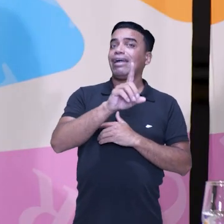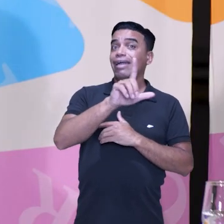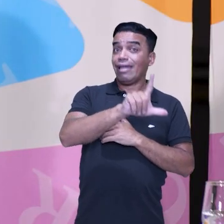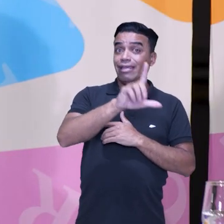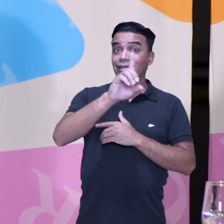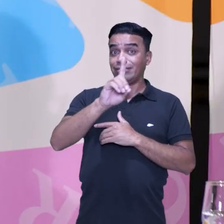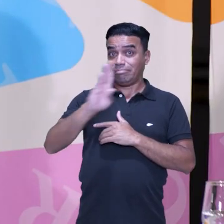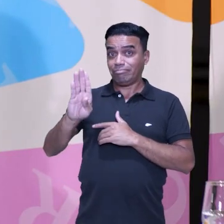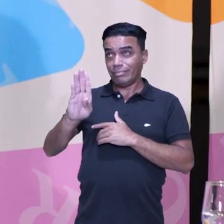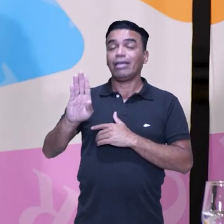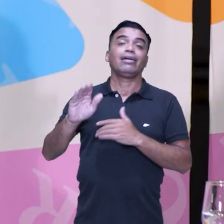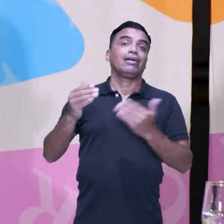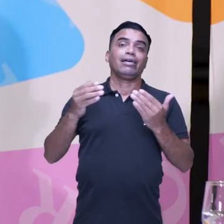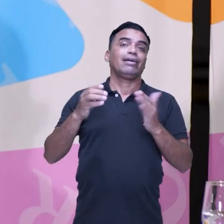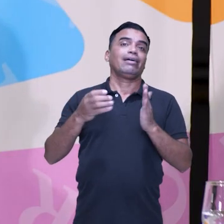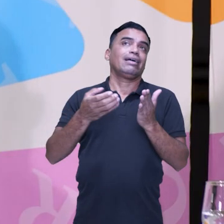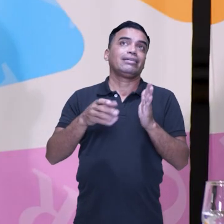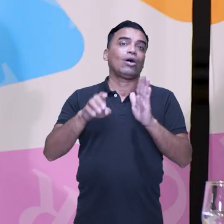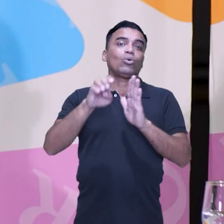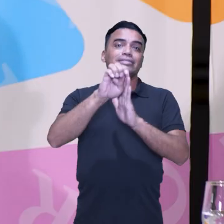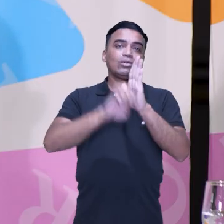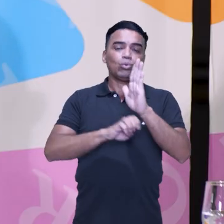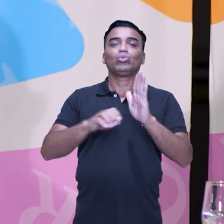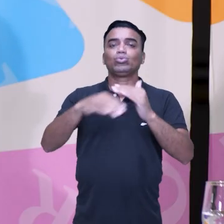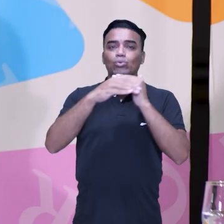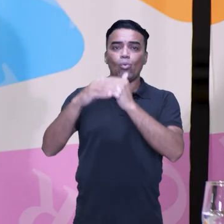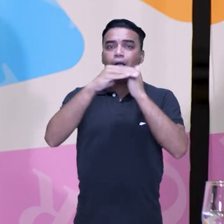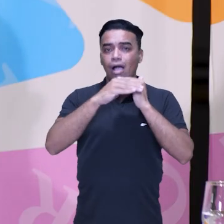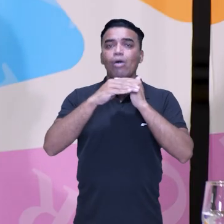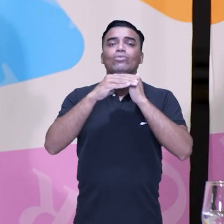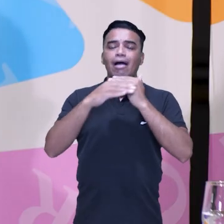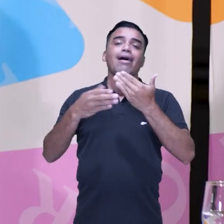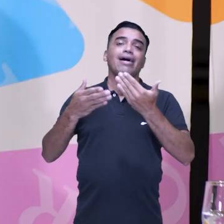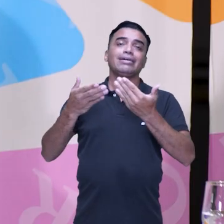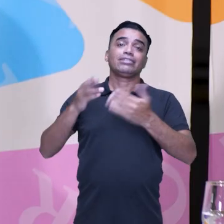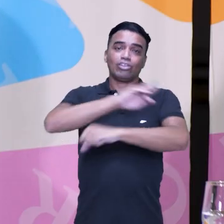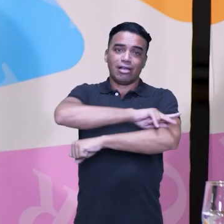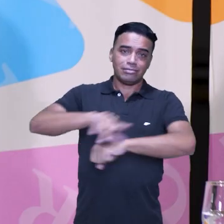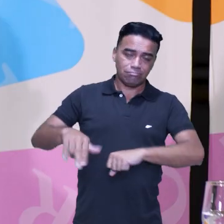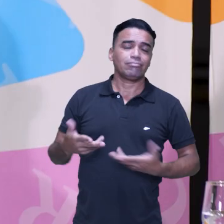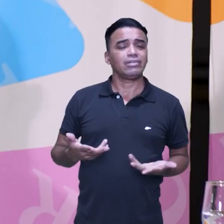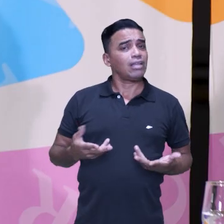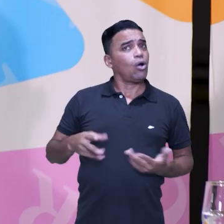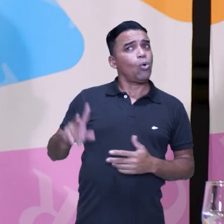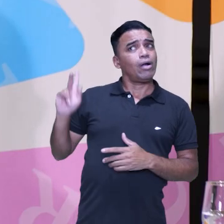o Estatuto da Igualdade Racial, ele prevê que a história